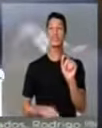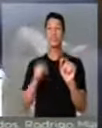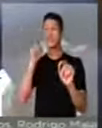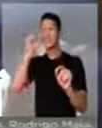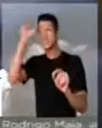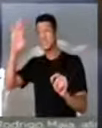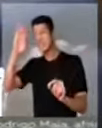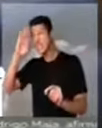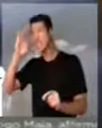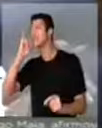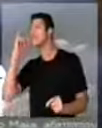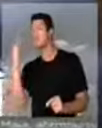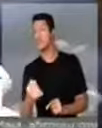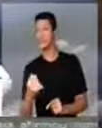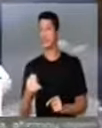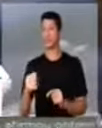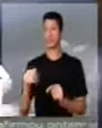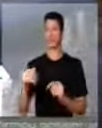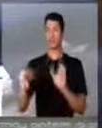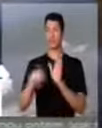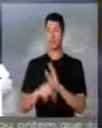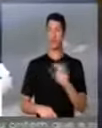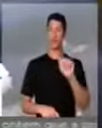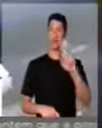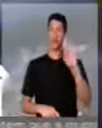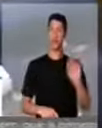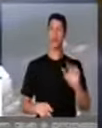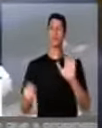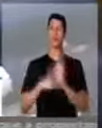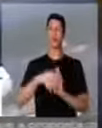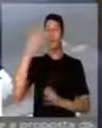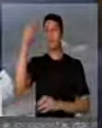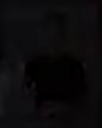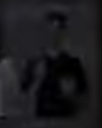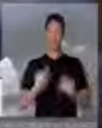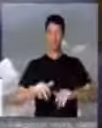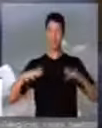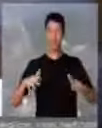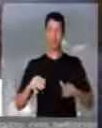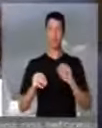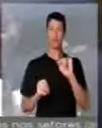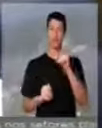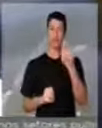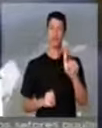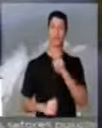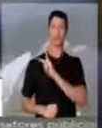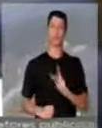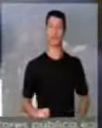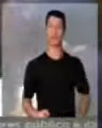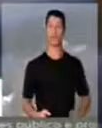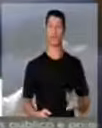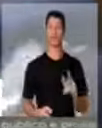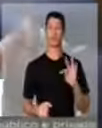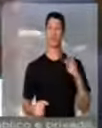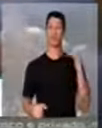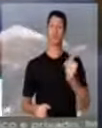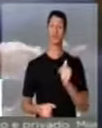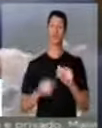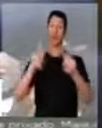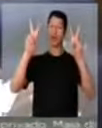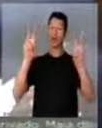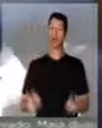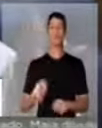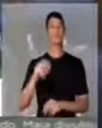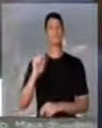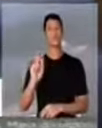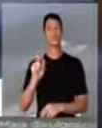ele quem disse, e os autos lá estão para comprovar. Senhor presidente, todas as